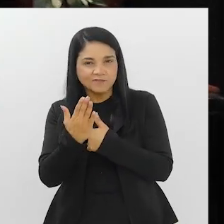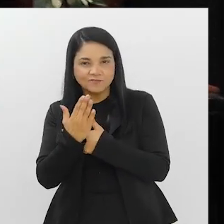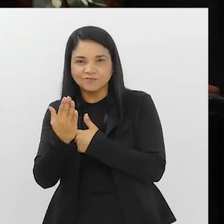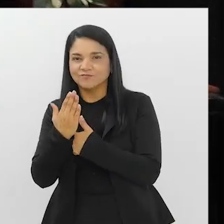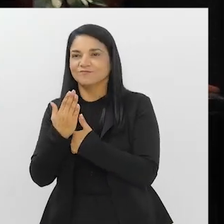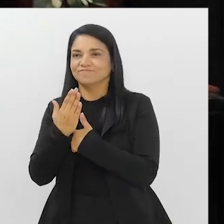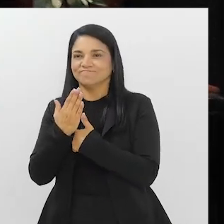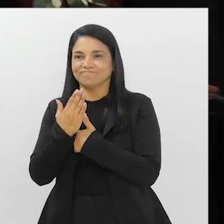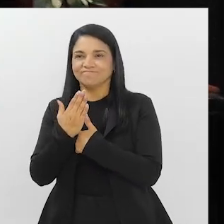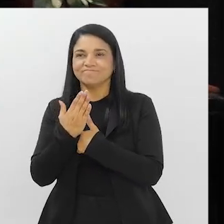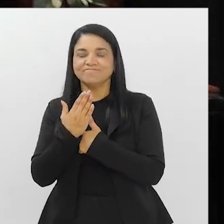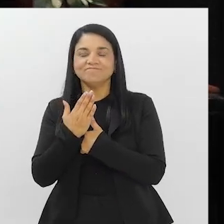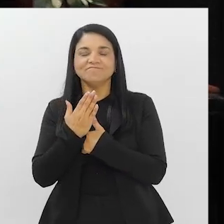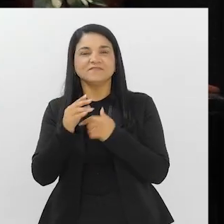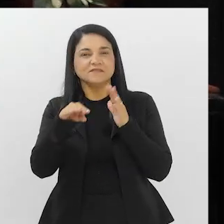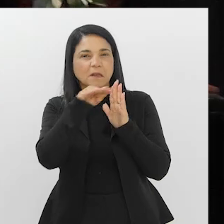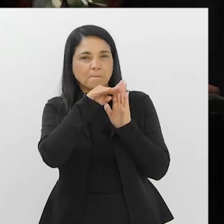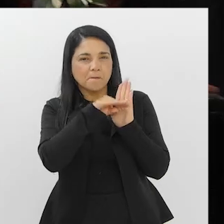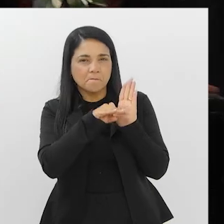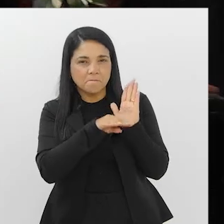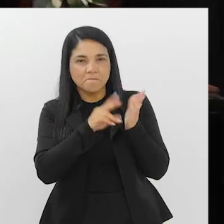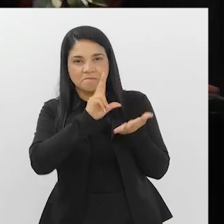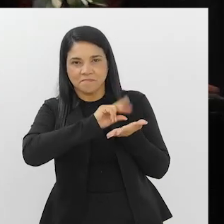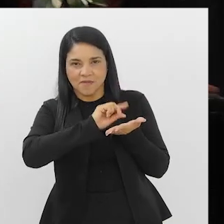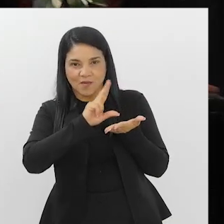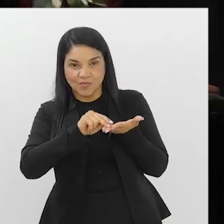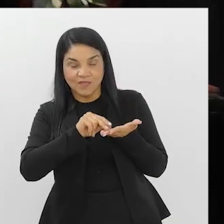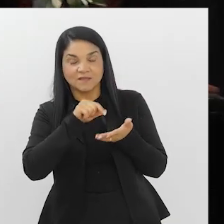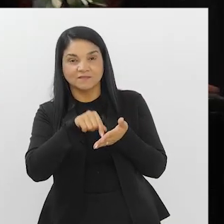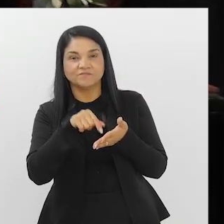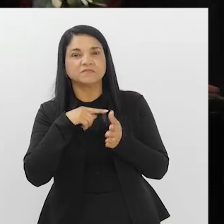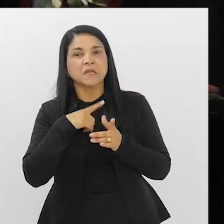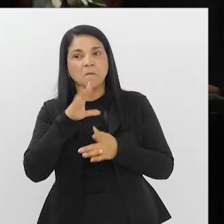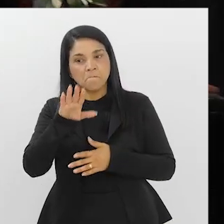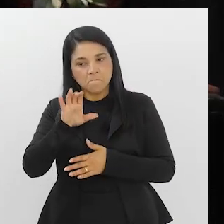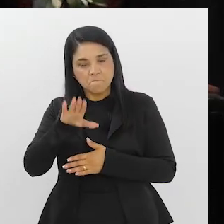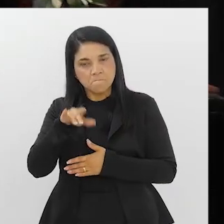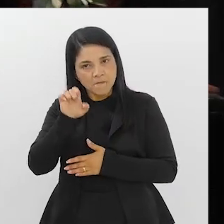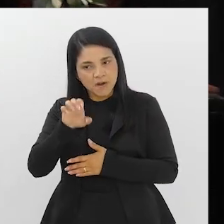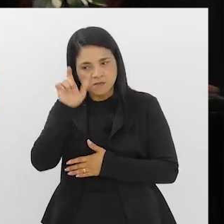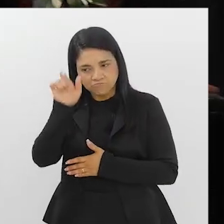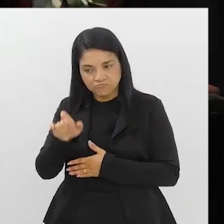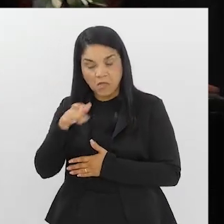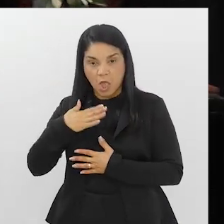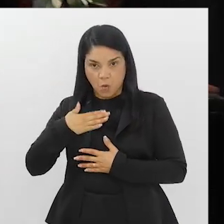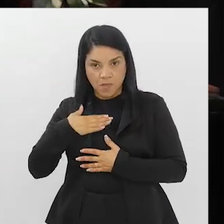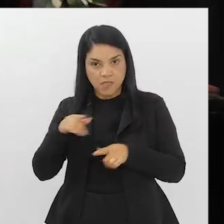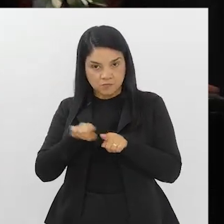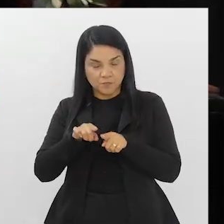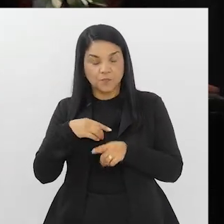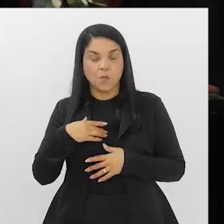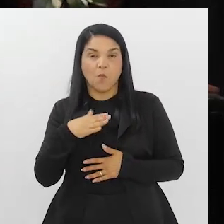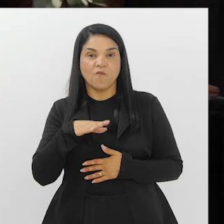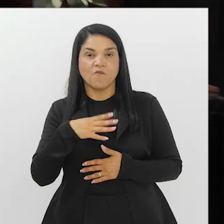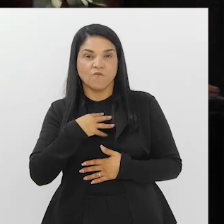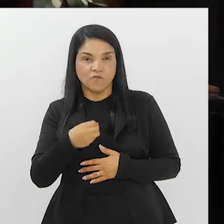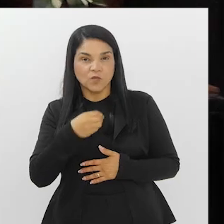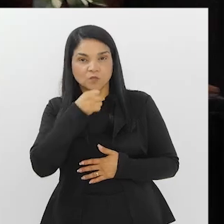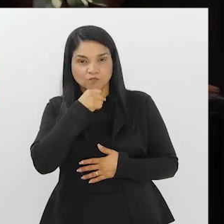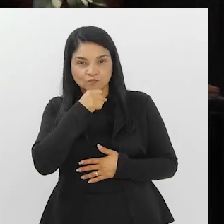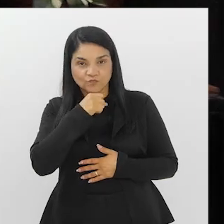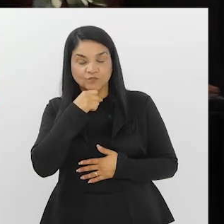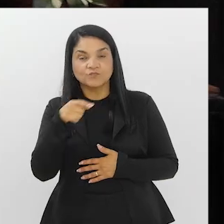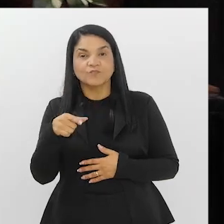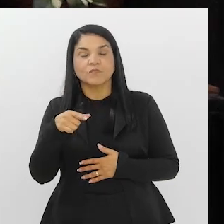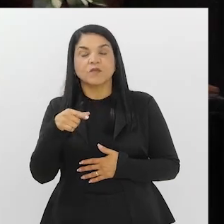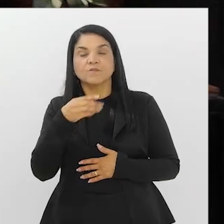nos ajudou tanto aqui nessa pauta, porque as mães que já tiveram filhos, como até o meu próprio caso, meu filho mais novo tem